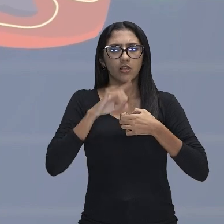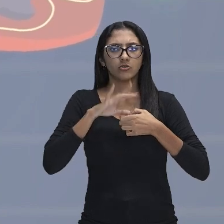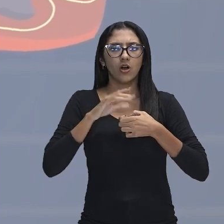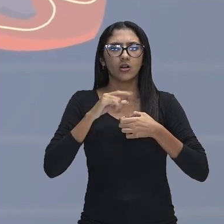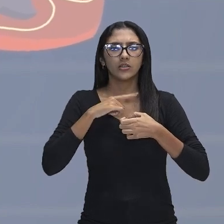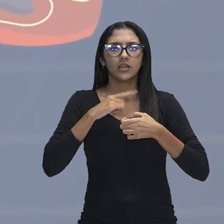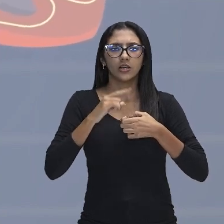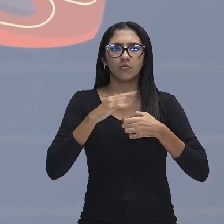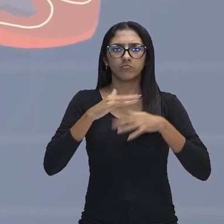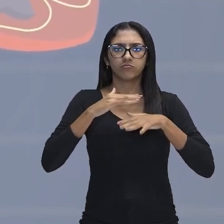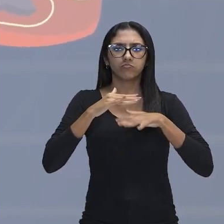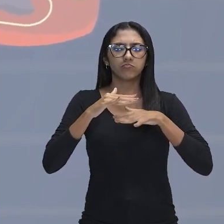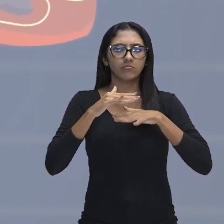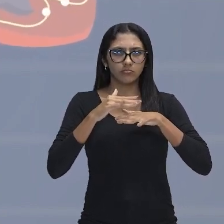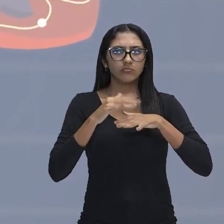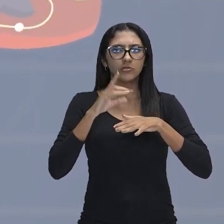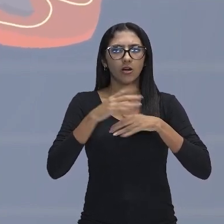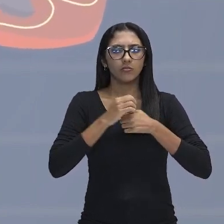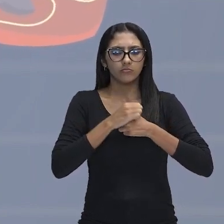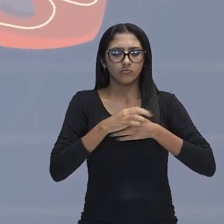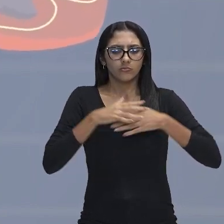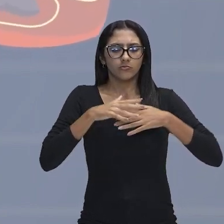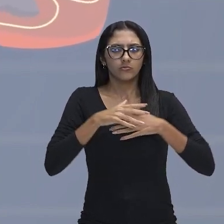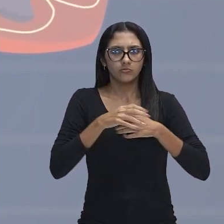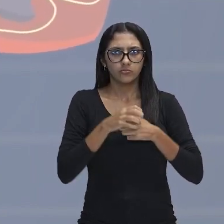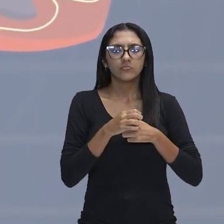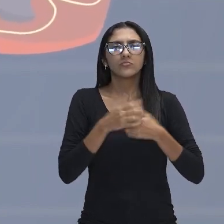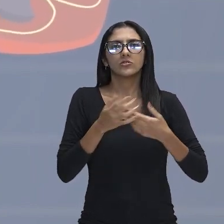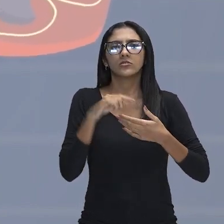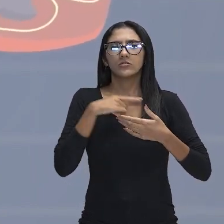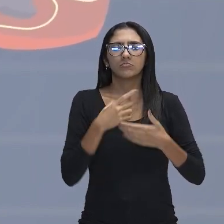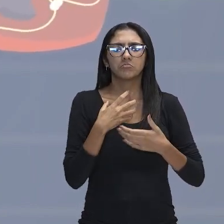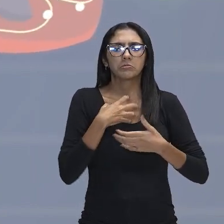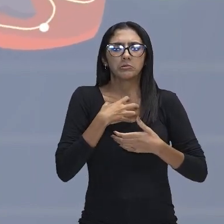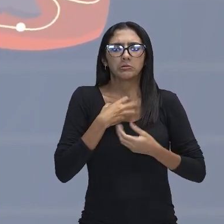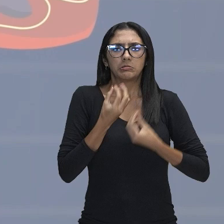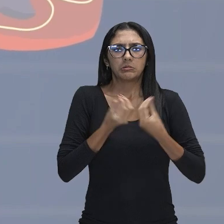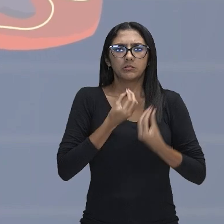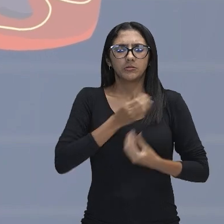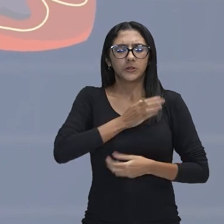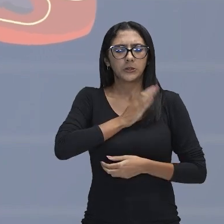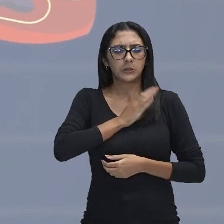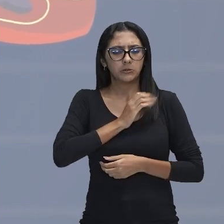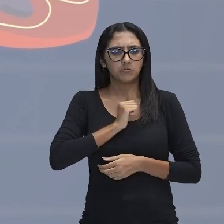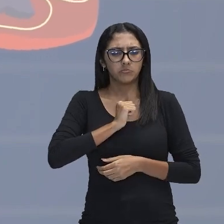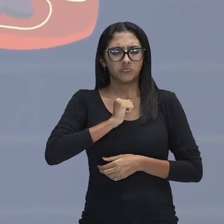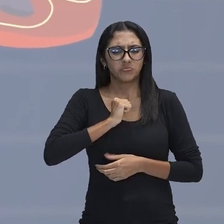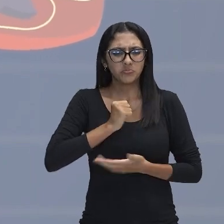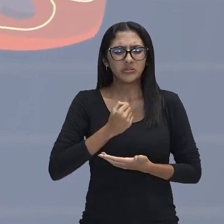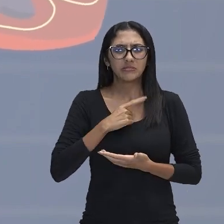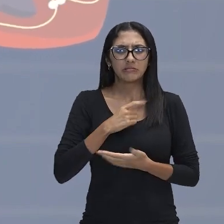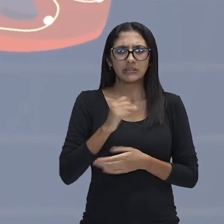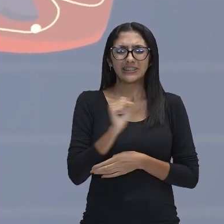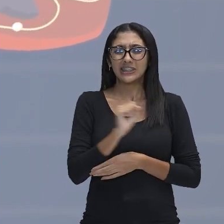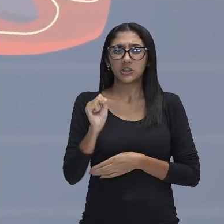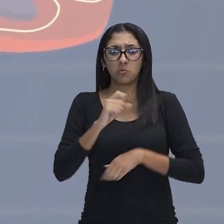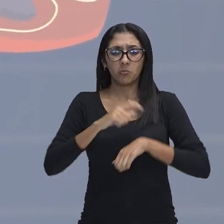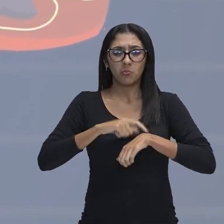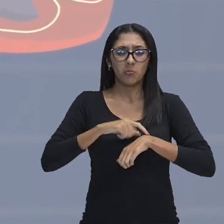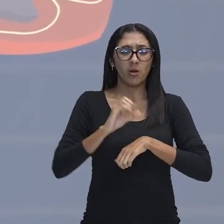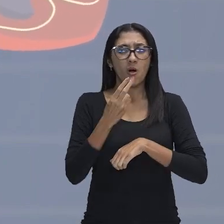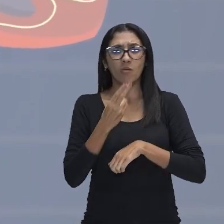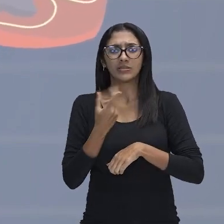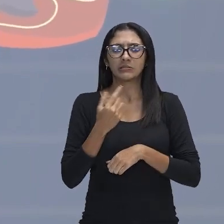tremendo. Sintomas de arritmia cardíaca: palpitações no coração que duram de segundos a